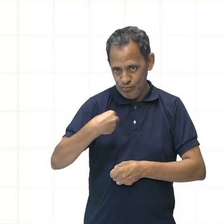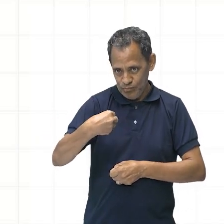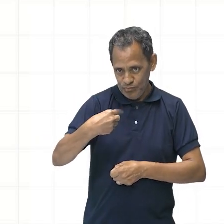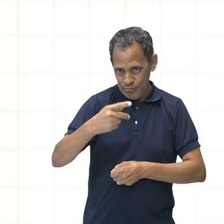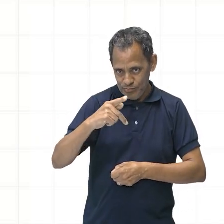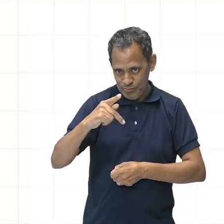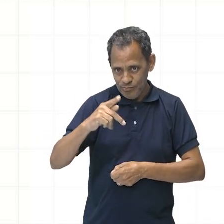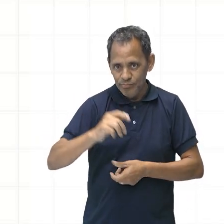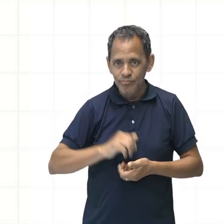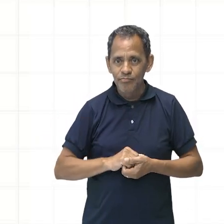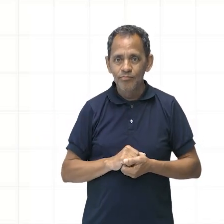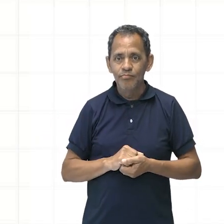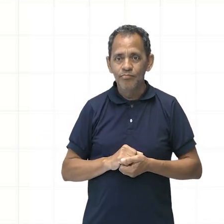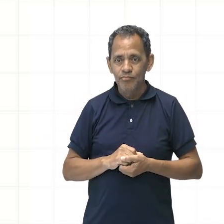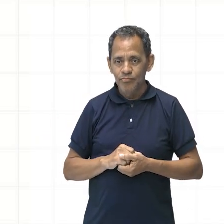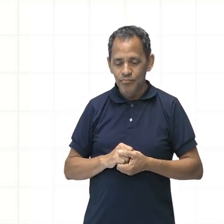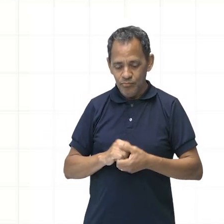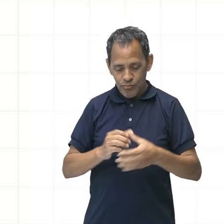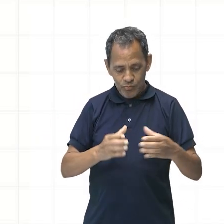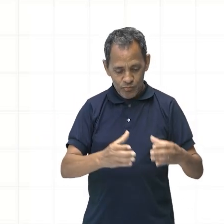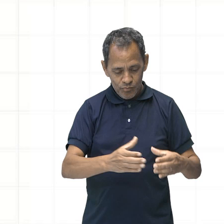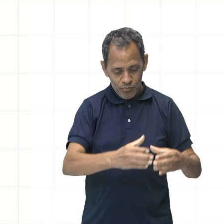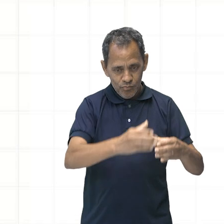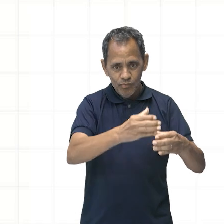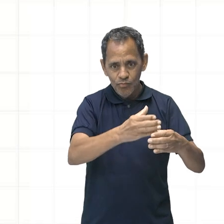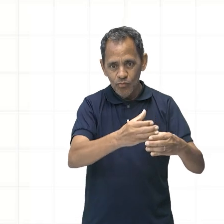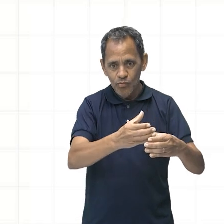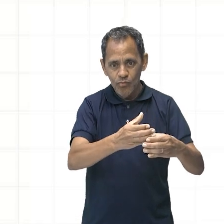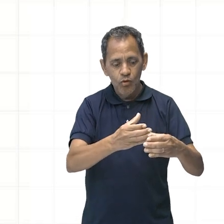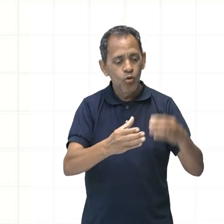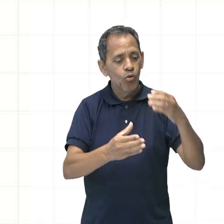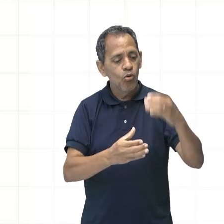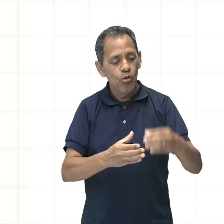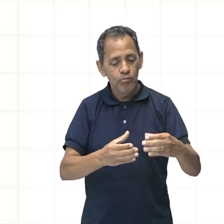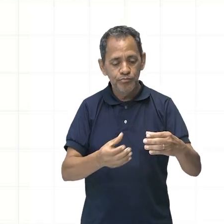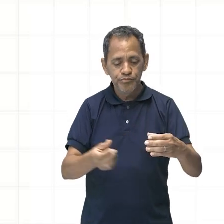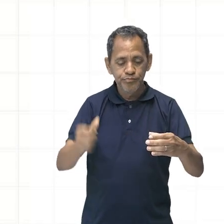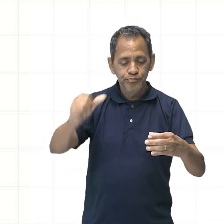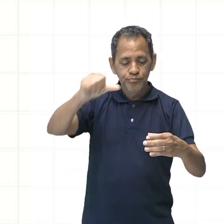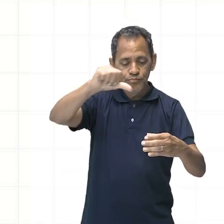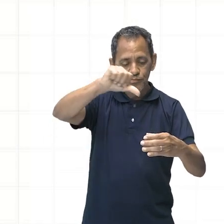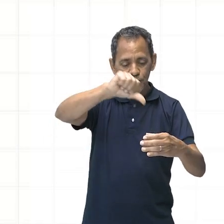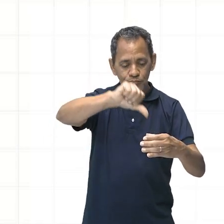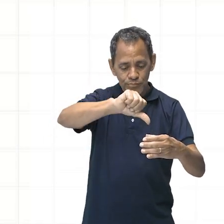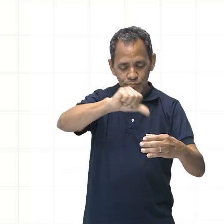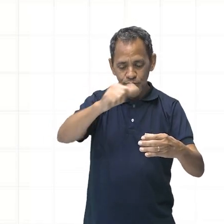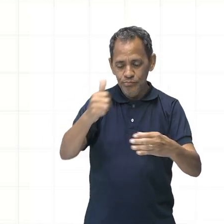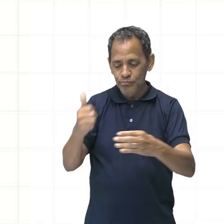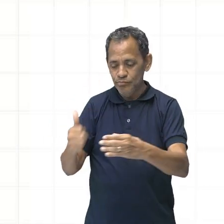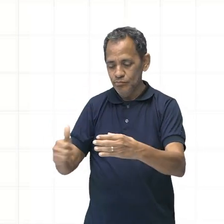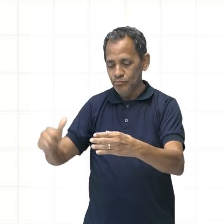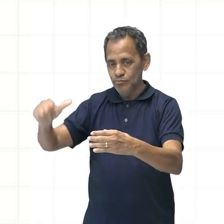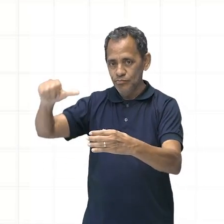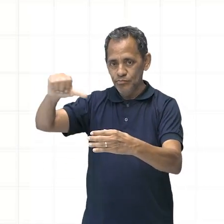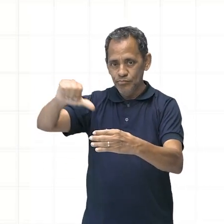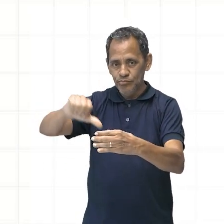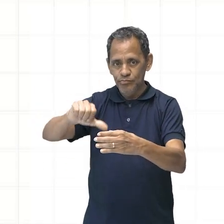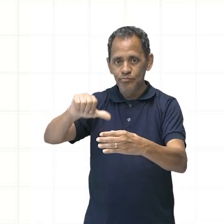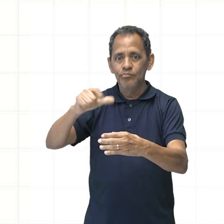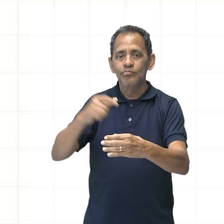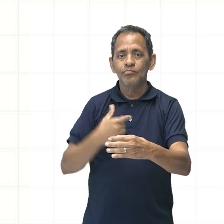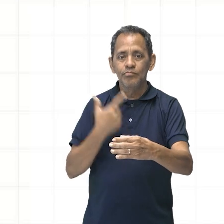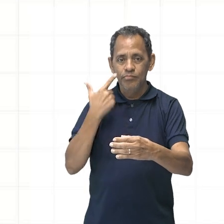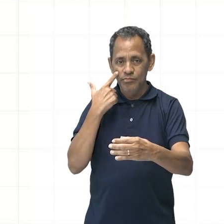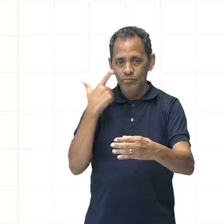e os servirá em copos como os da imagem a seguir. Então, ela fez 2 litros de suco e aqui nós